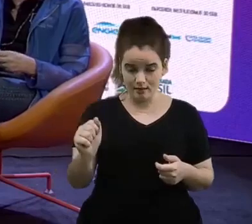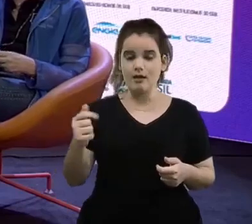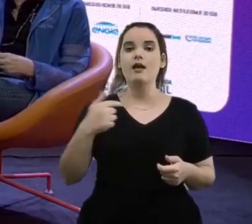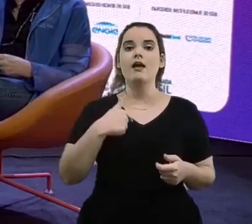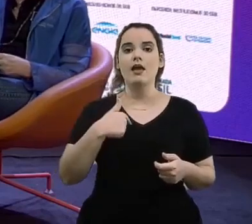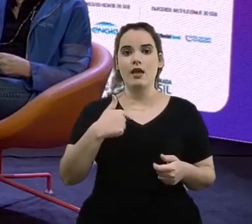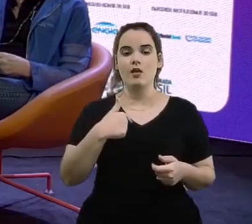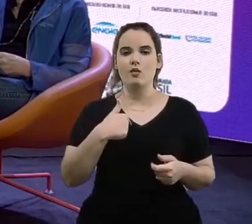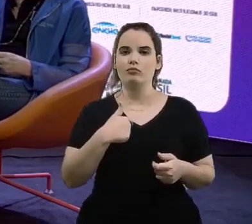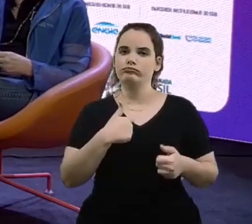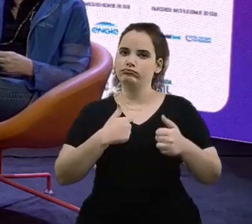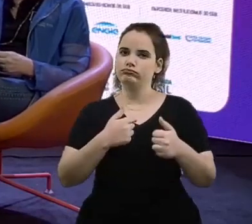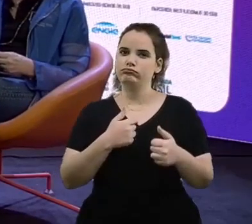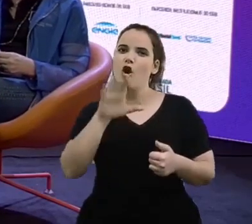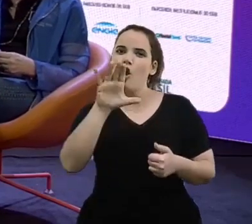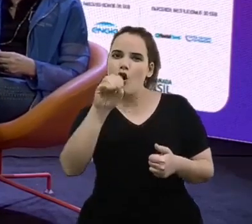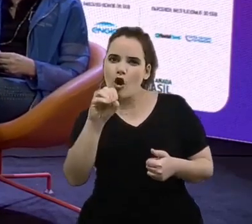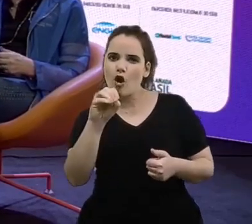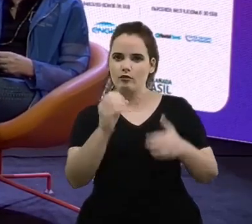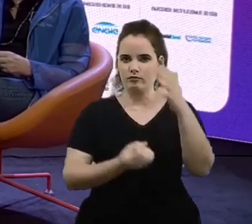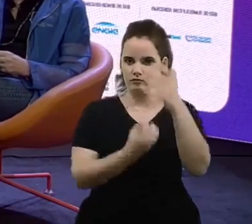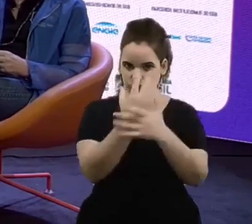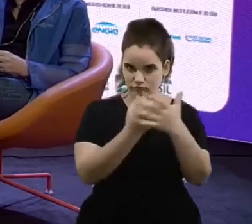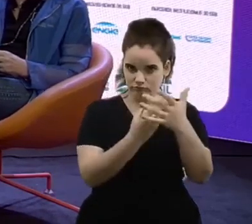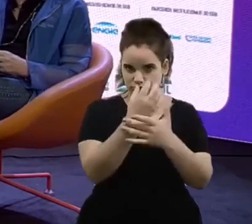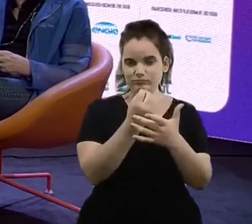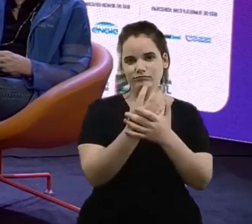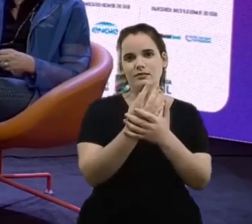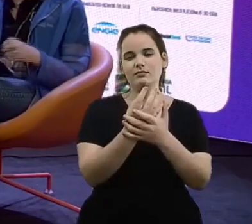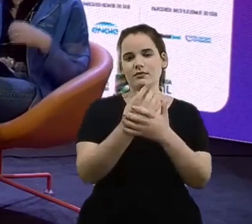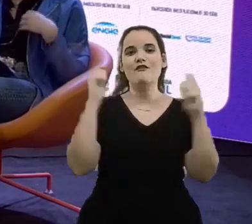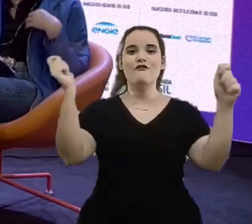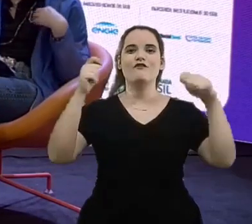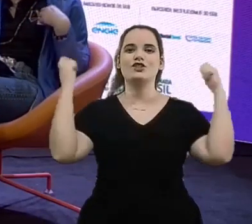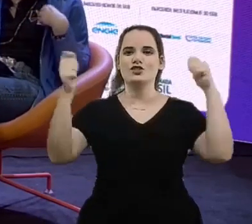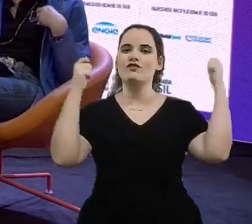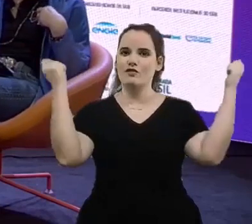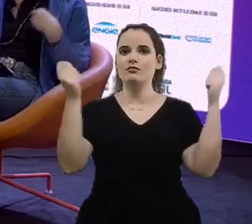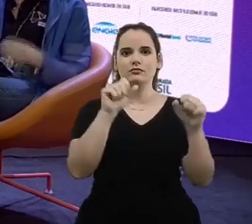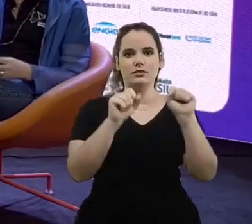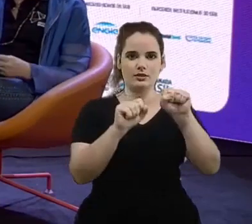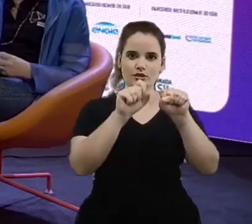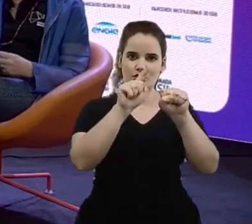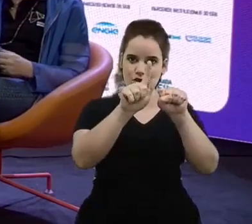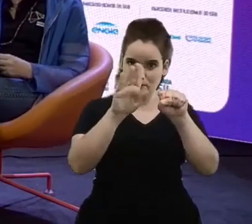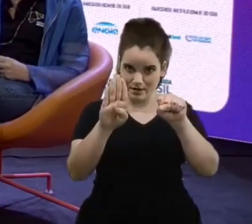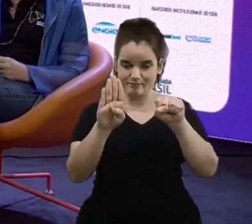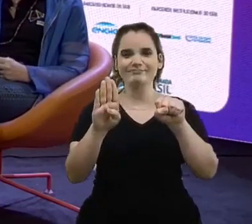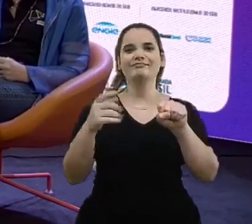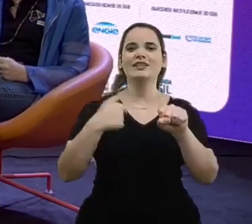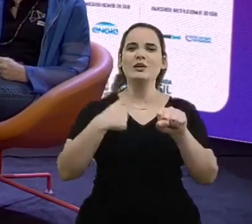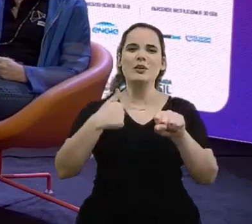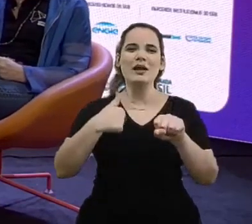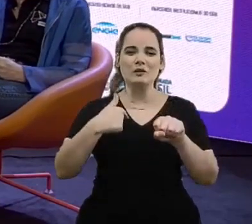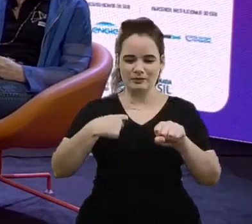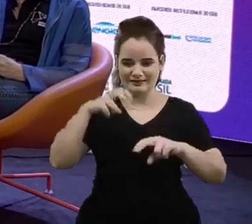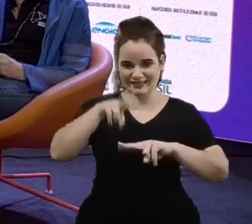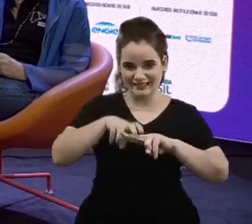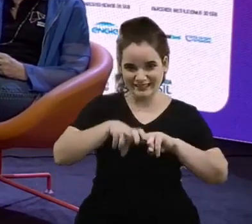Brasil. Eu estou sentada aqui no estúdio com uma camiseta preta dos primórdios do Social Good, né, lá